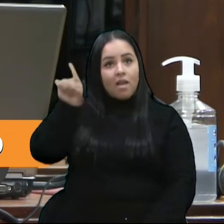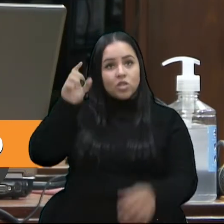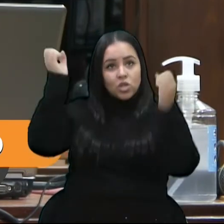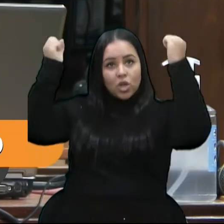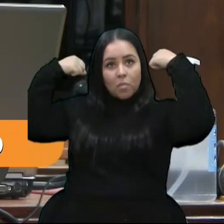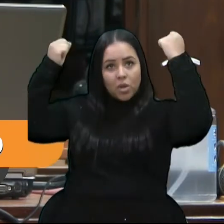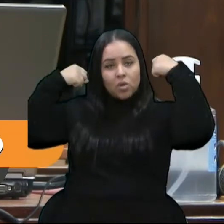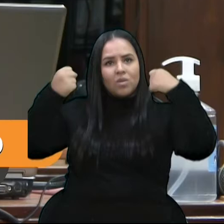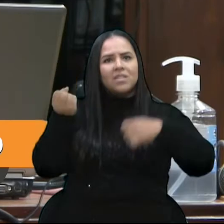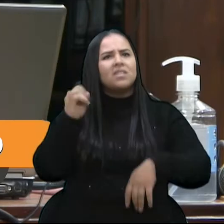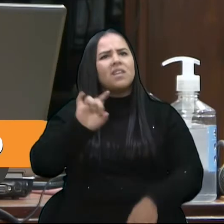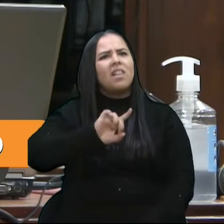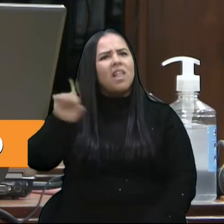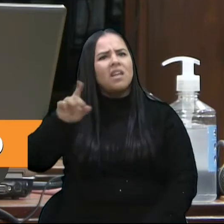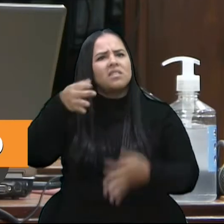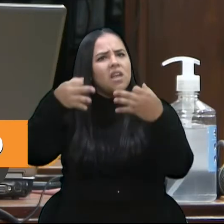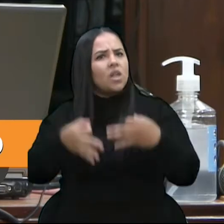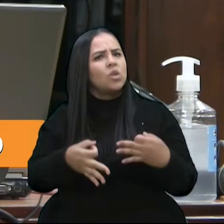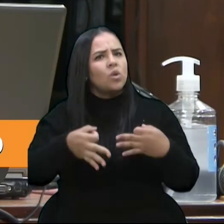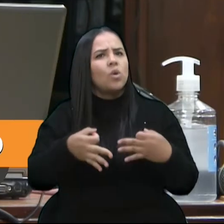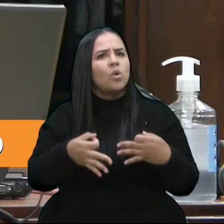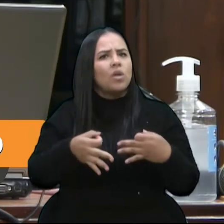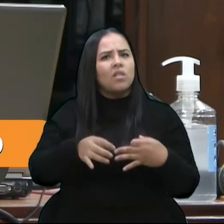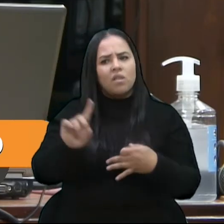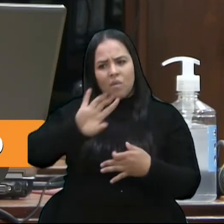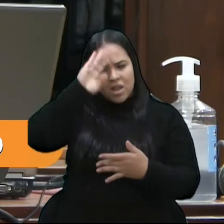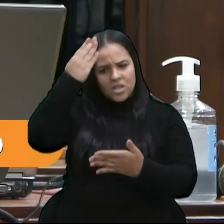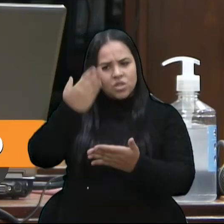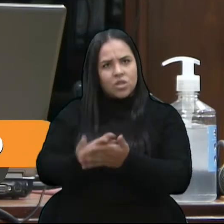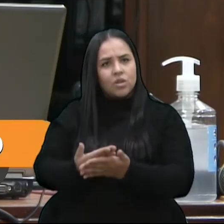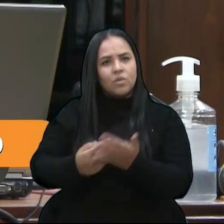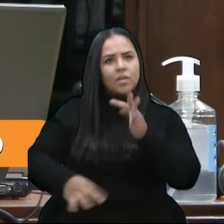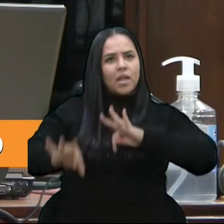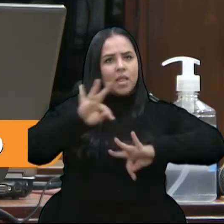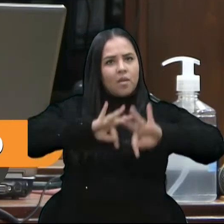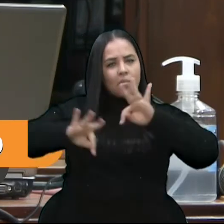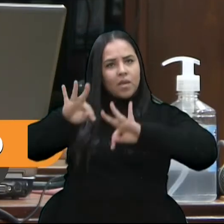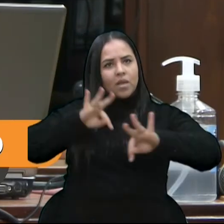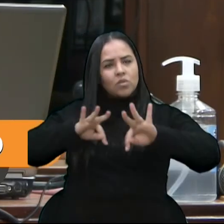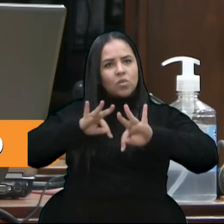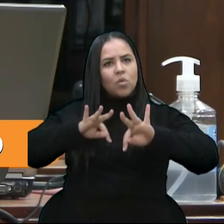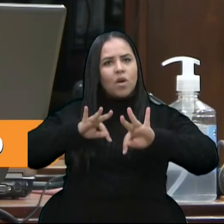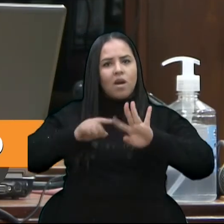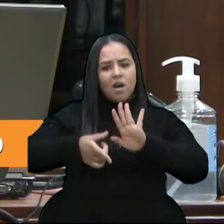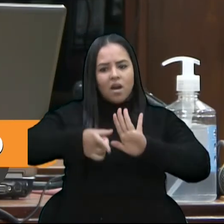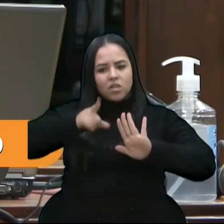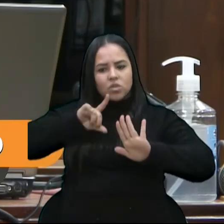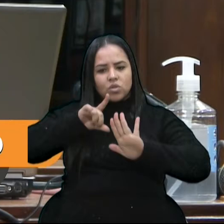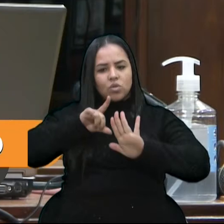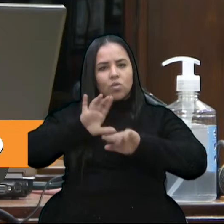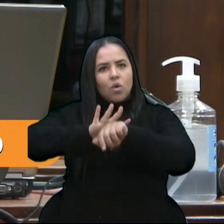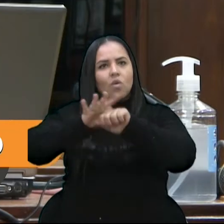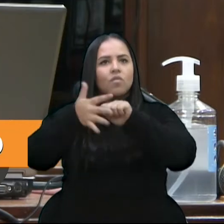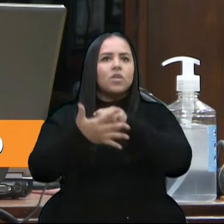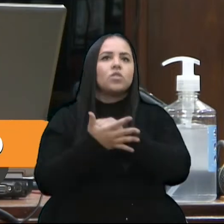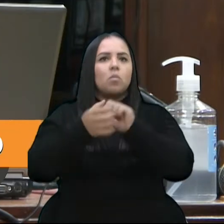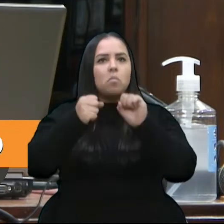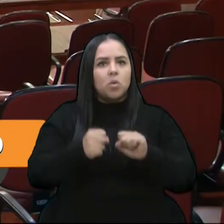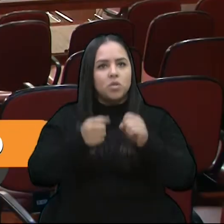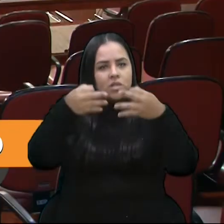dá tanto certo, porque vocês não acham que o tratamento precoce da Covid-19 pode dar certo no resto do Brasil e do